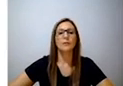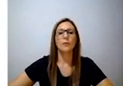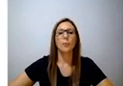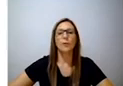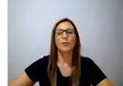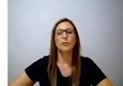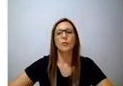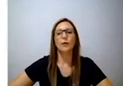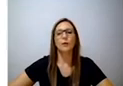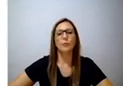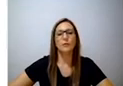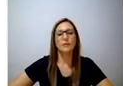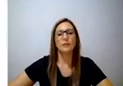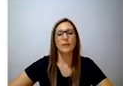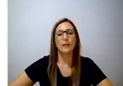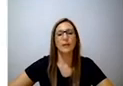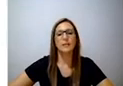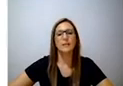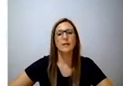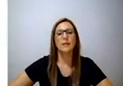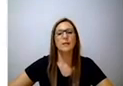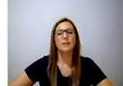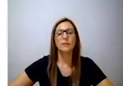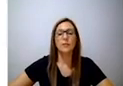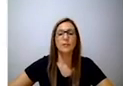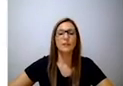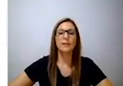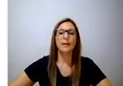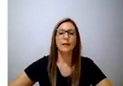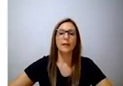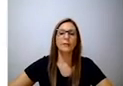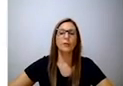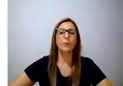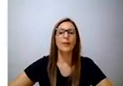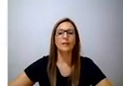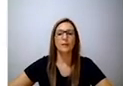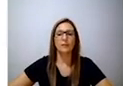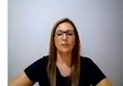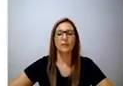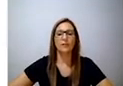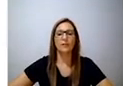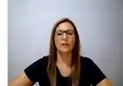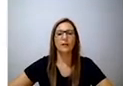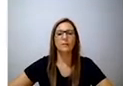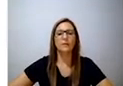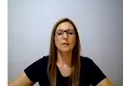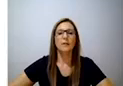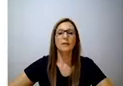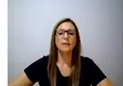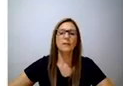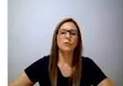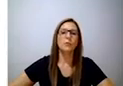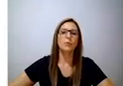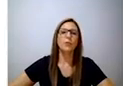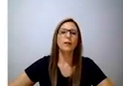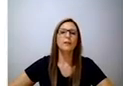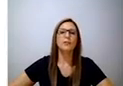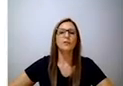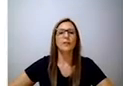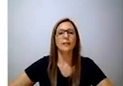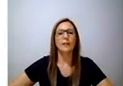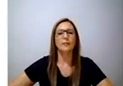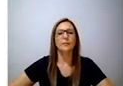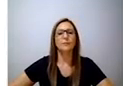você compartilhou agulhas e seringas. Se você está grávida ou pretende engravidar e se a sua mulher